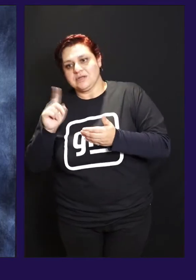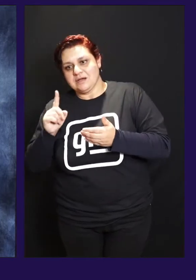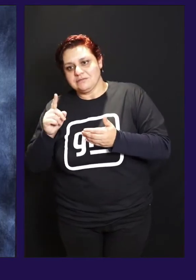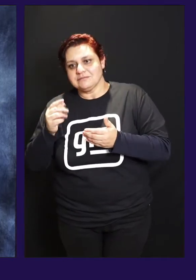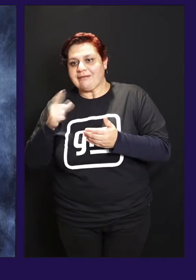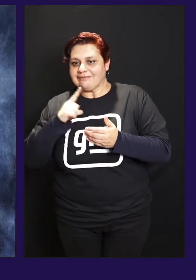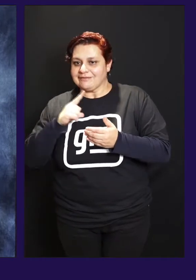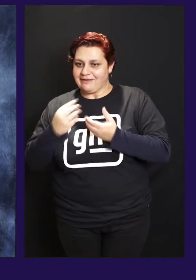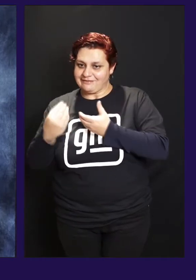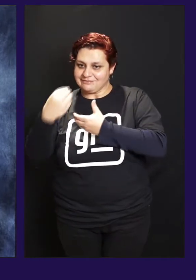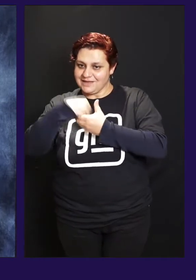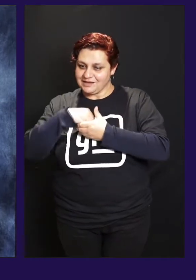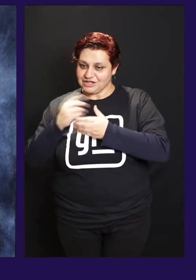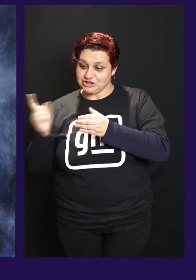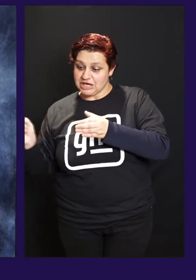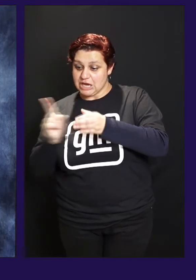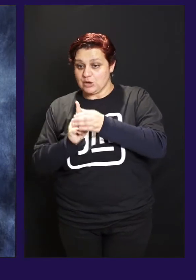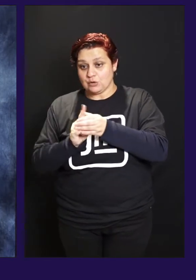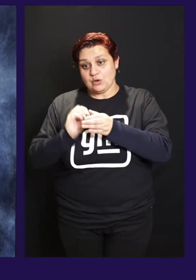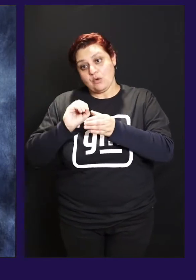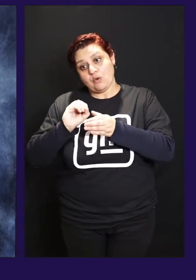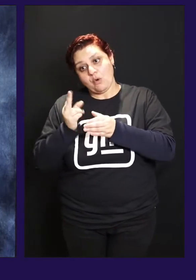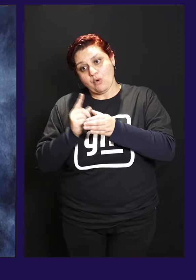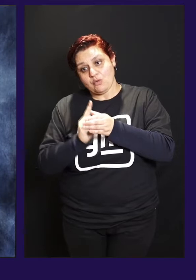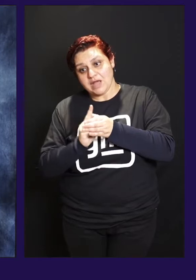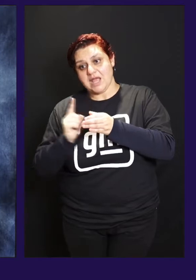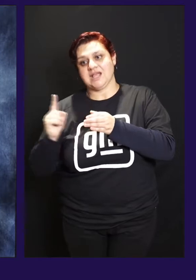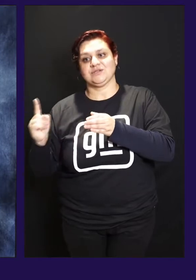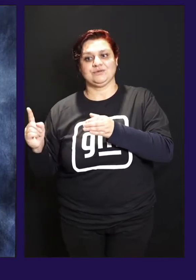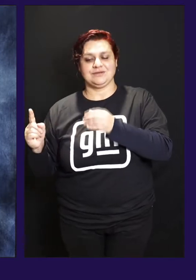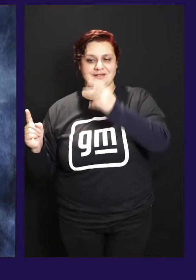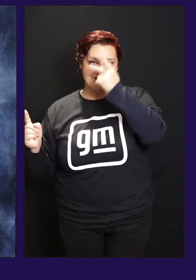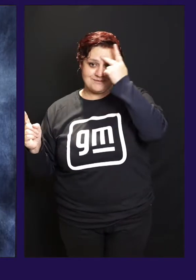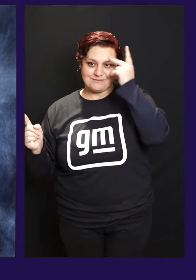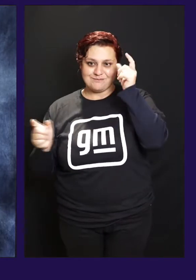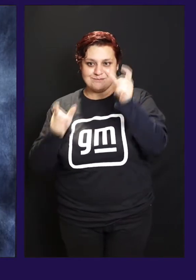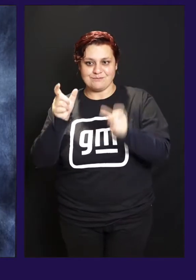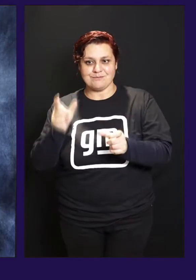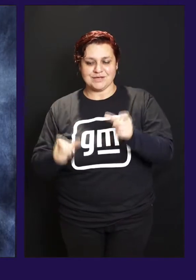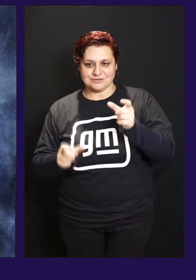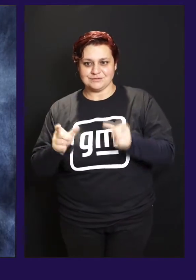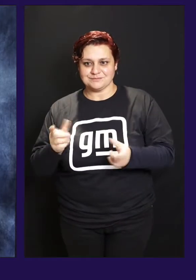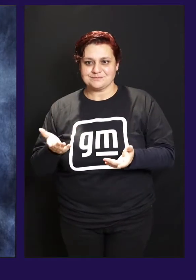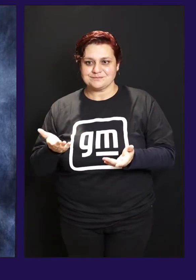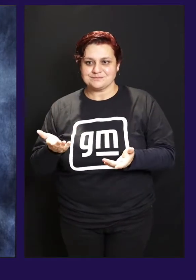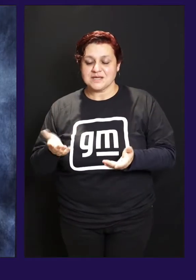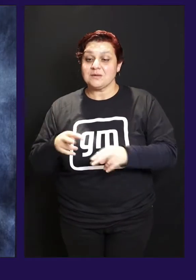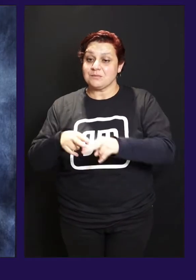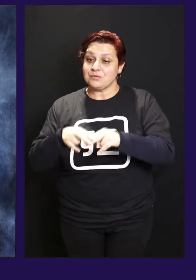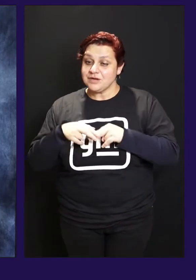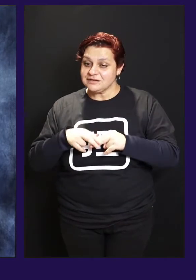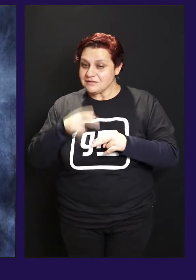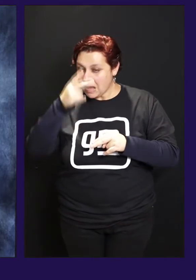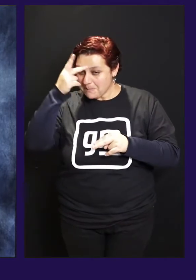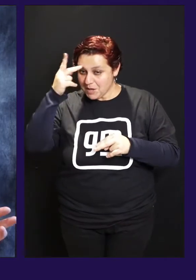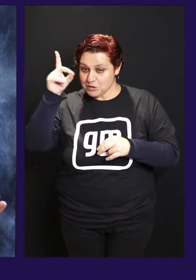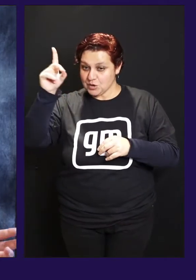de utilizar antes. Passado esse conceito de aprender sobre diversidade, o terceiro e importante conceito